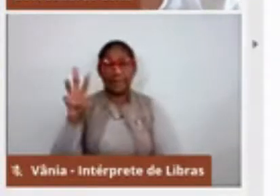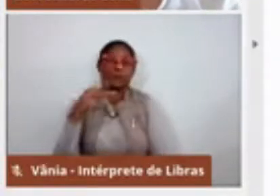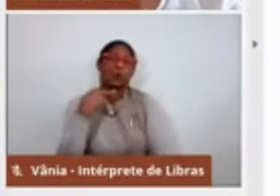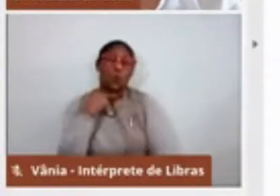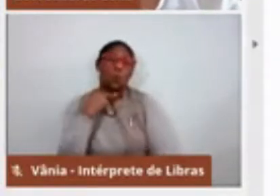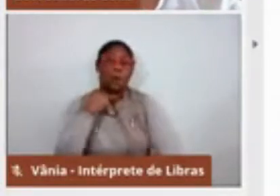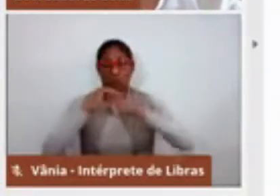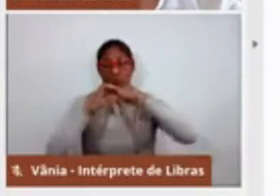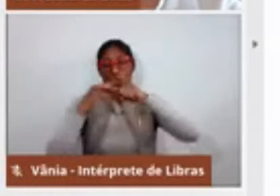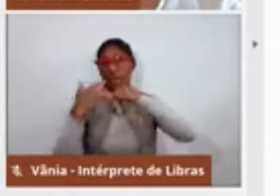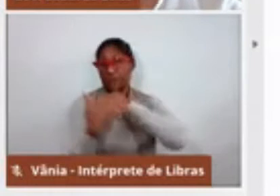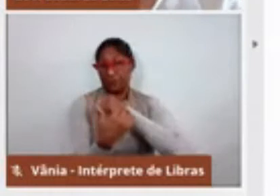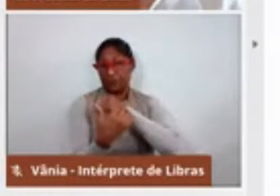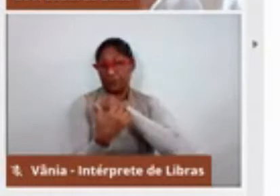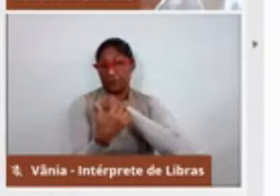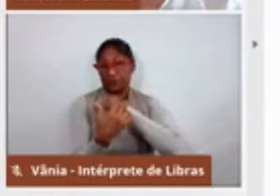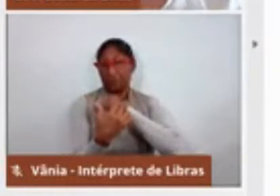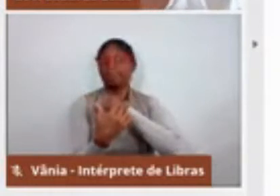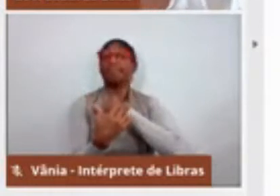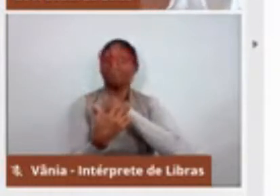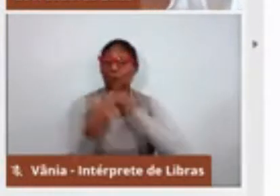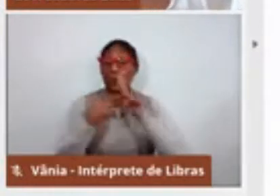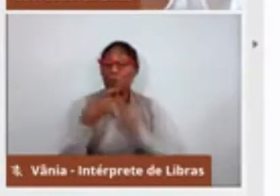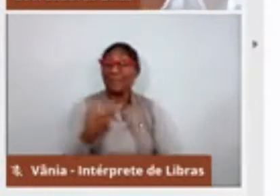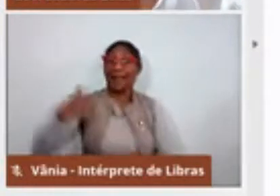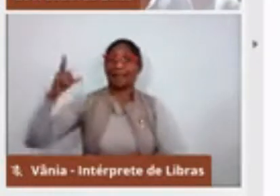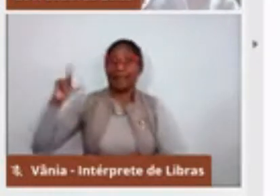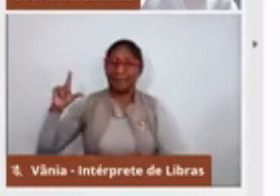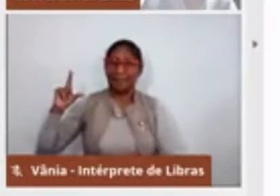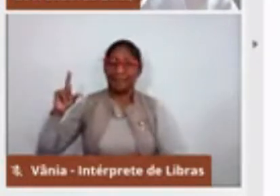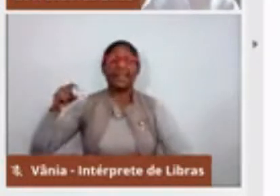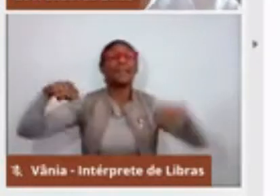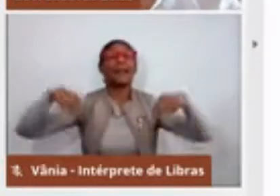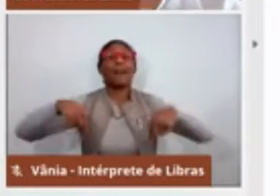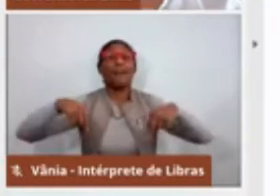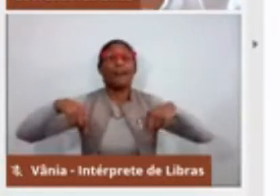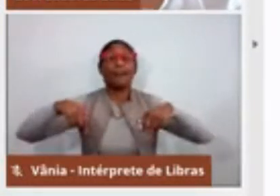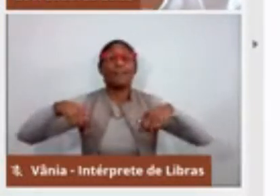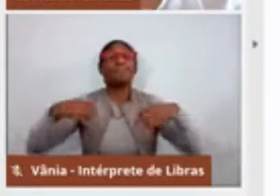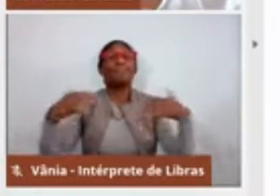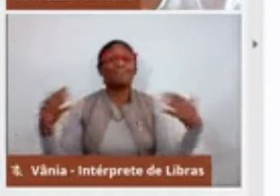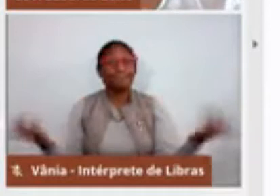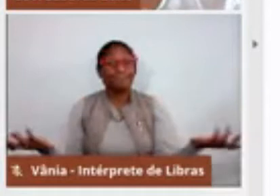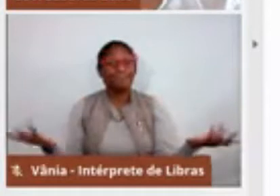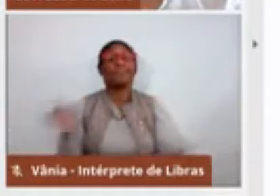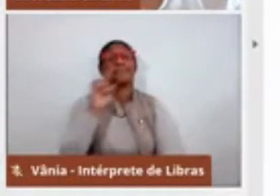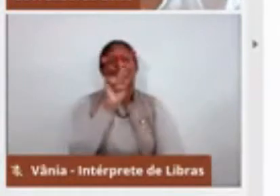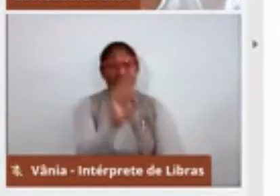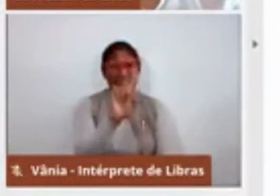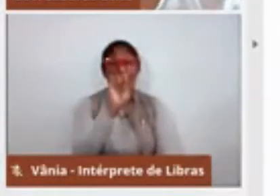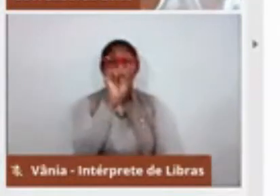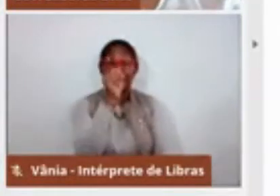pacientes confirmados de coronavírus há um mês atrás, e agora nós temos